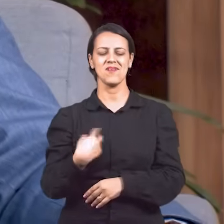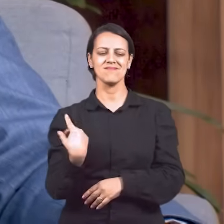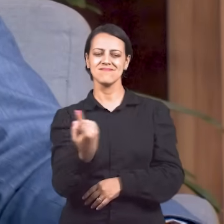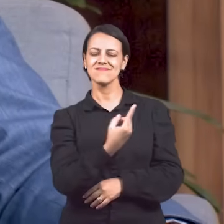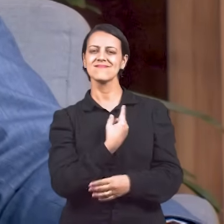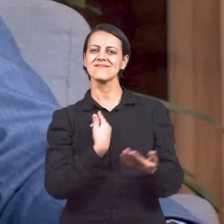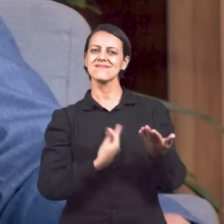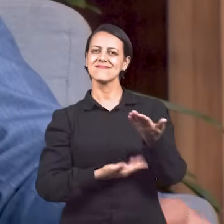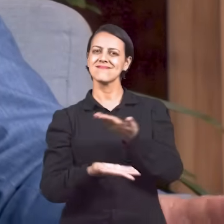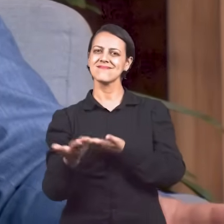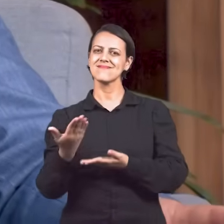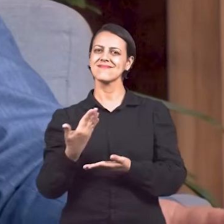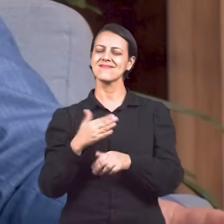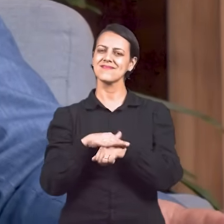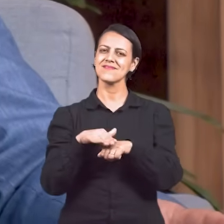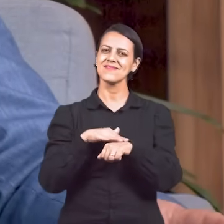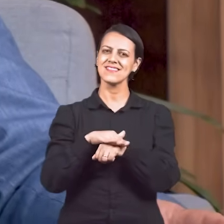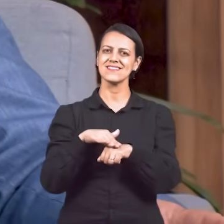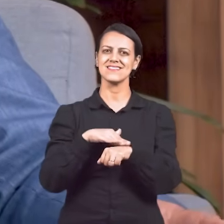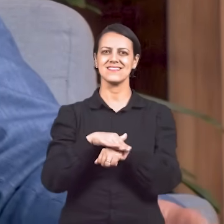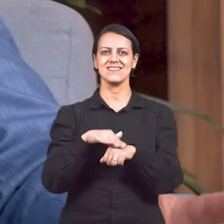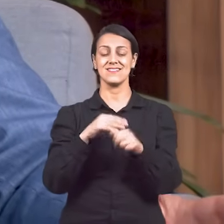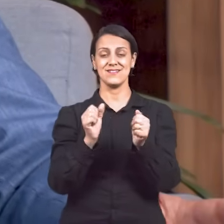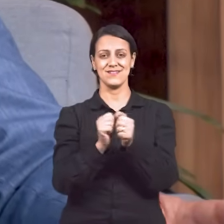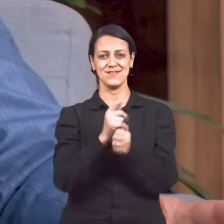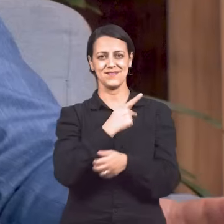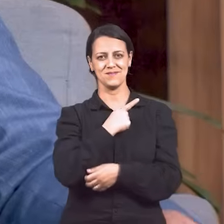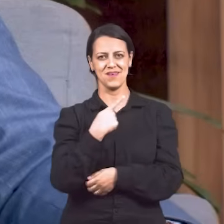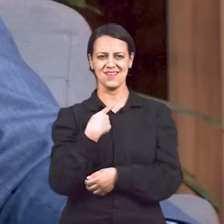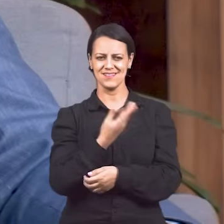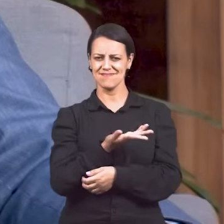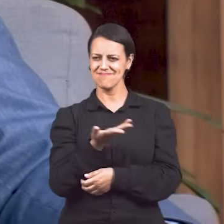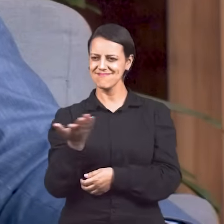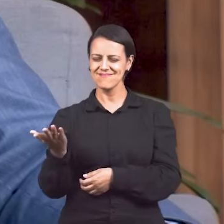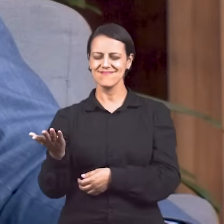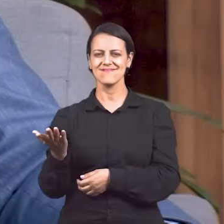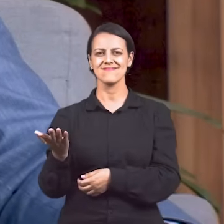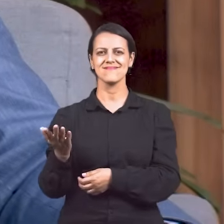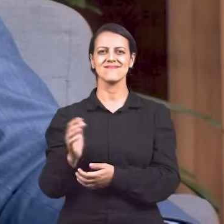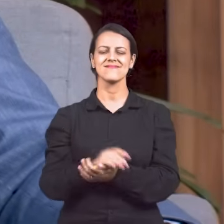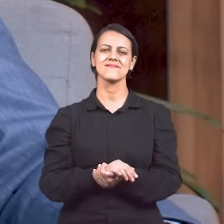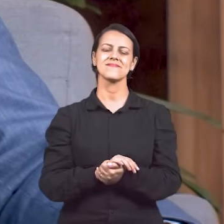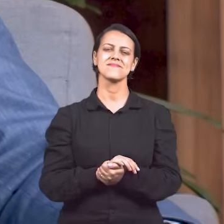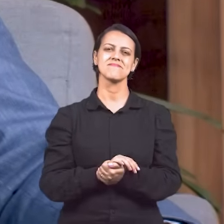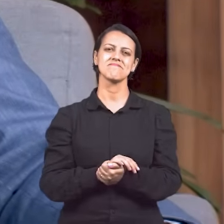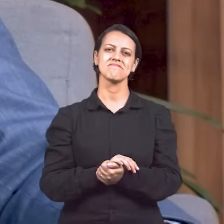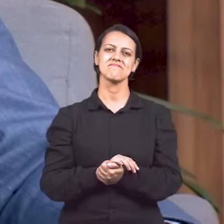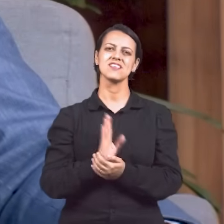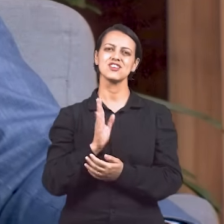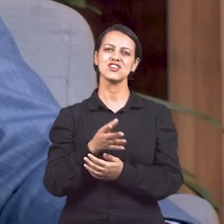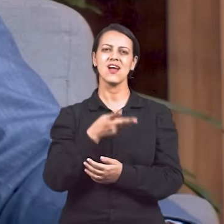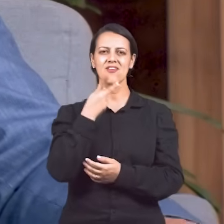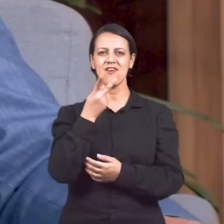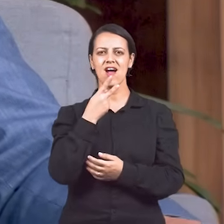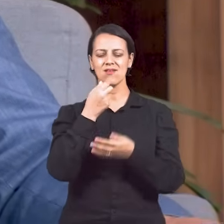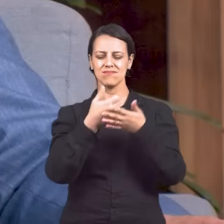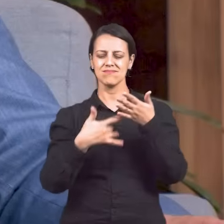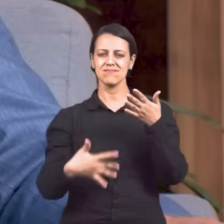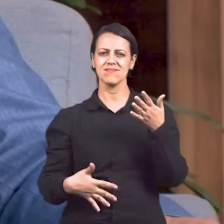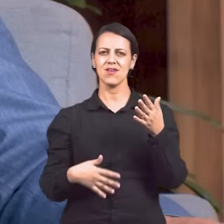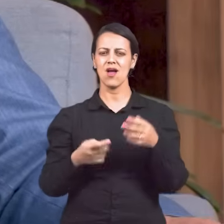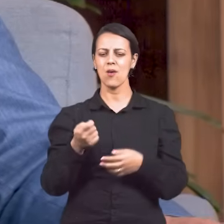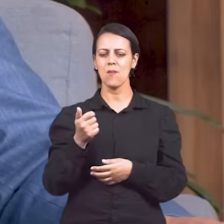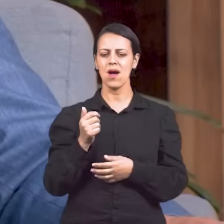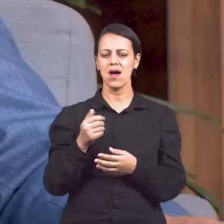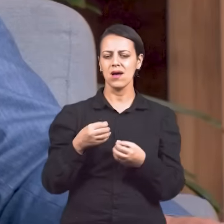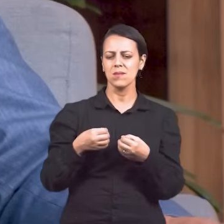pastores que fizeram aqui os comentários, né? Dentro dos vídeos enviados pelos nossos irmãos idosos. Estamos chegando perto do